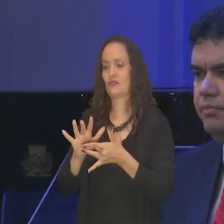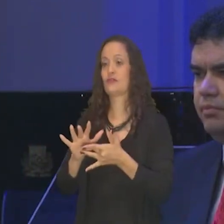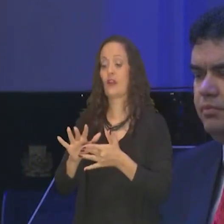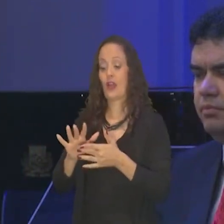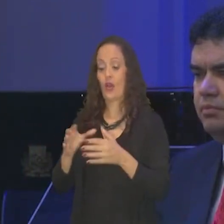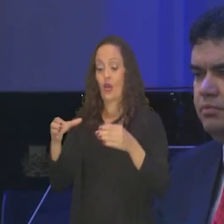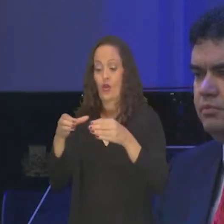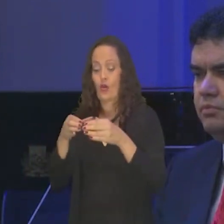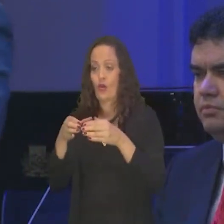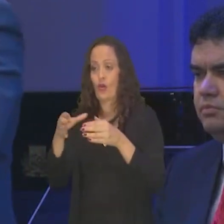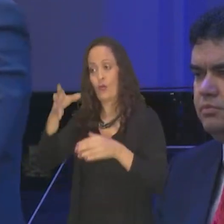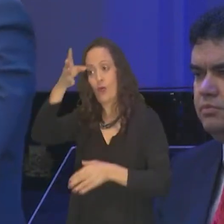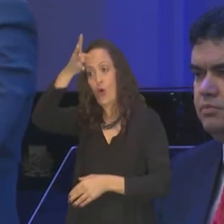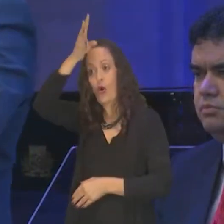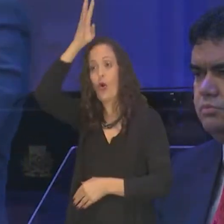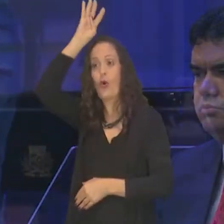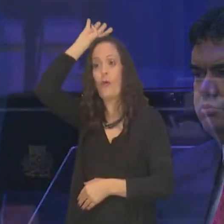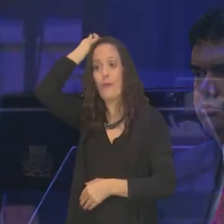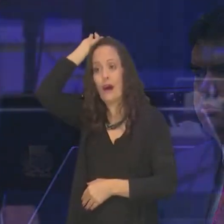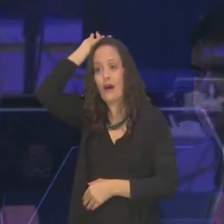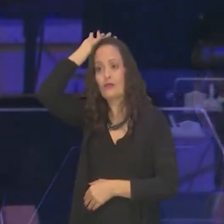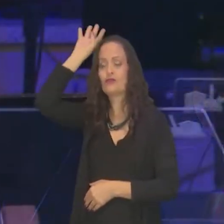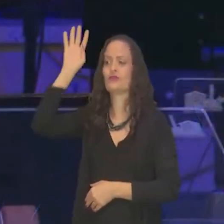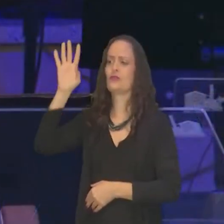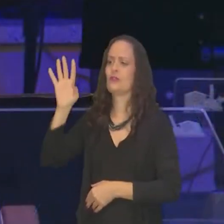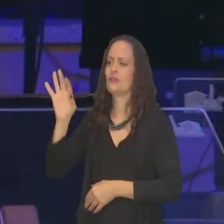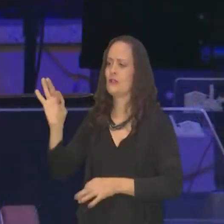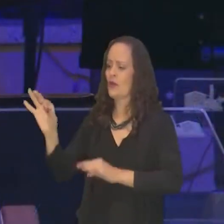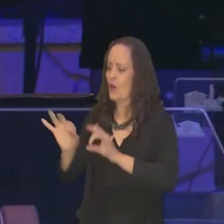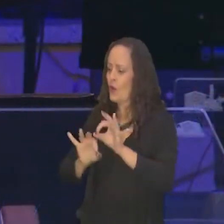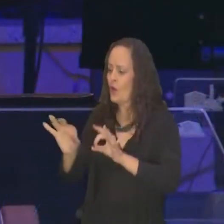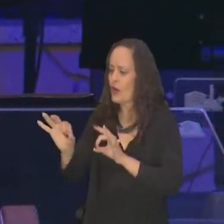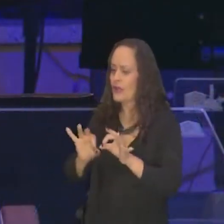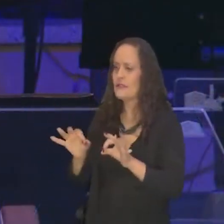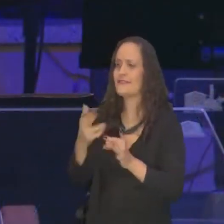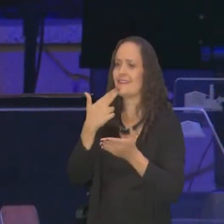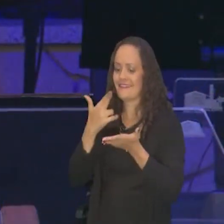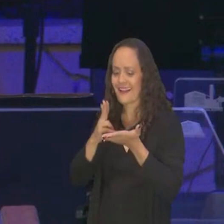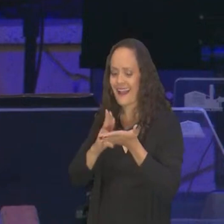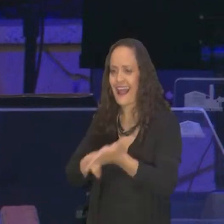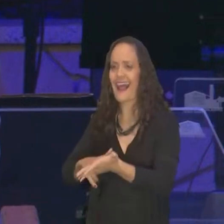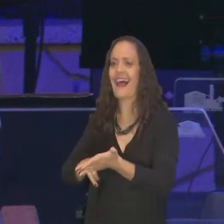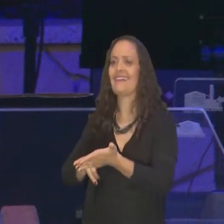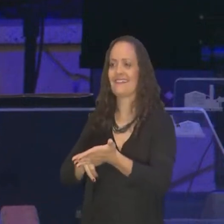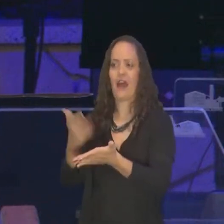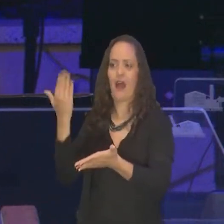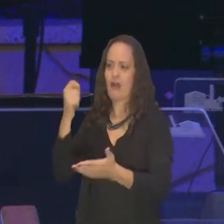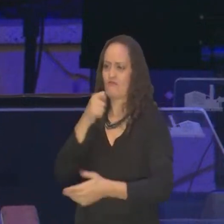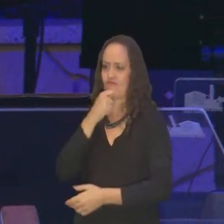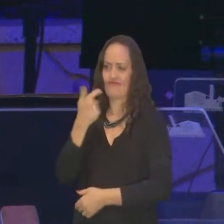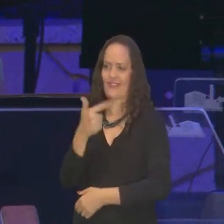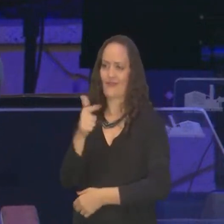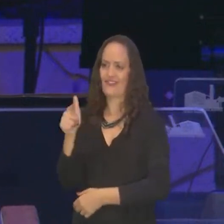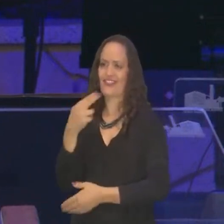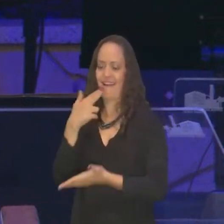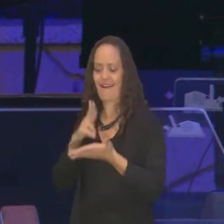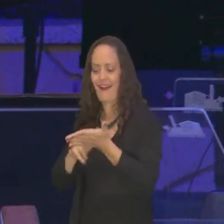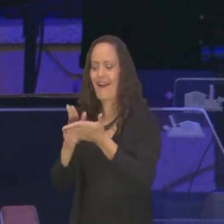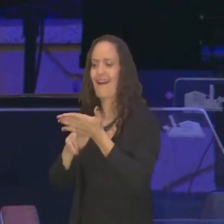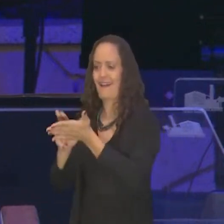romanos desenvolvem um sistema de correios e de cartas, e as estradas